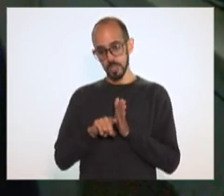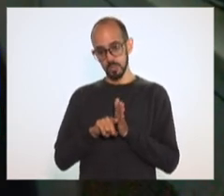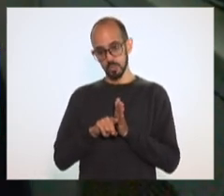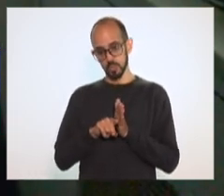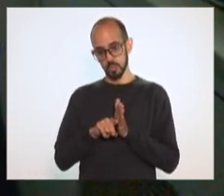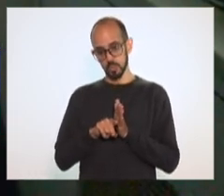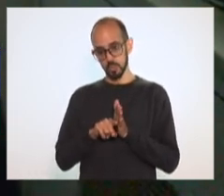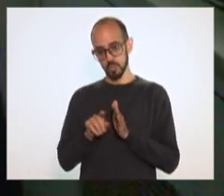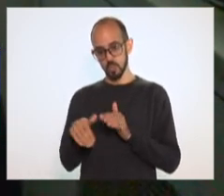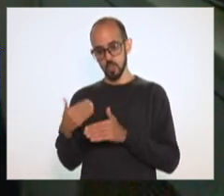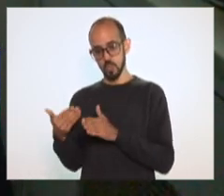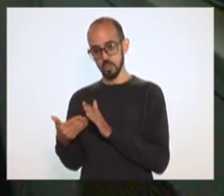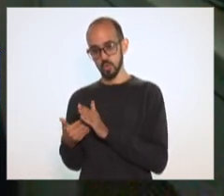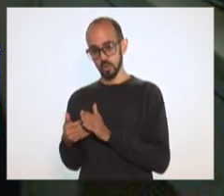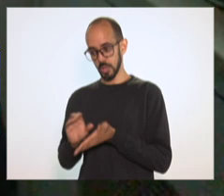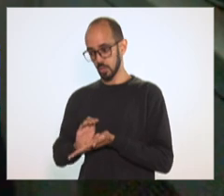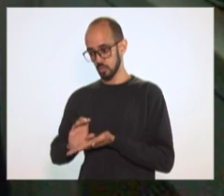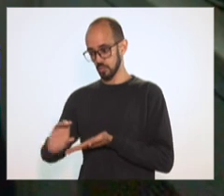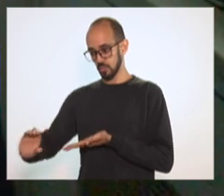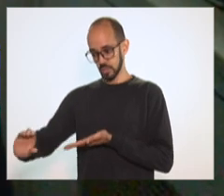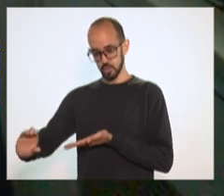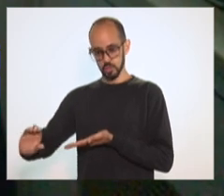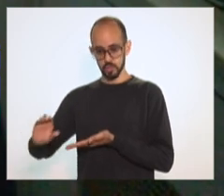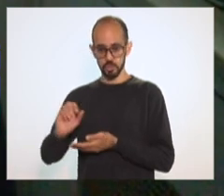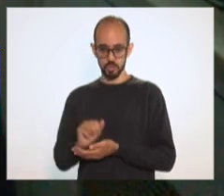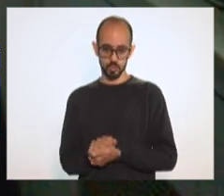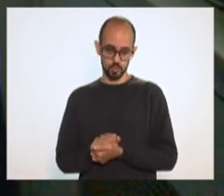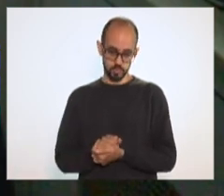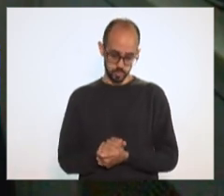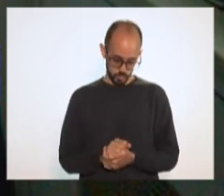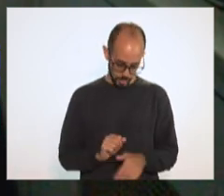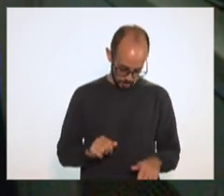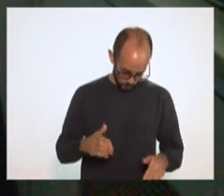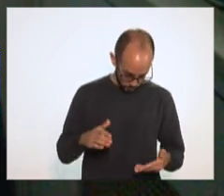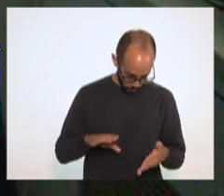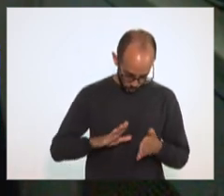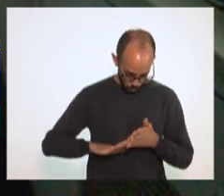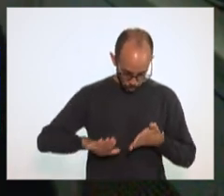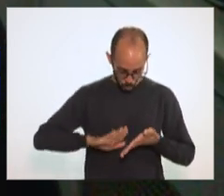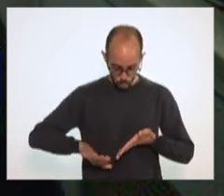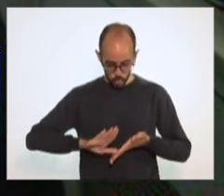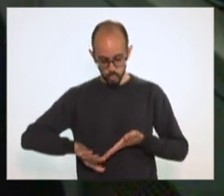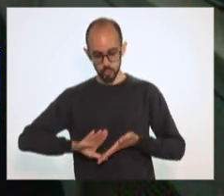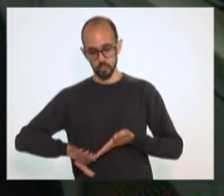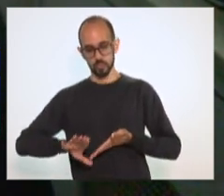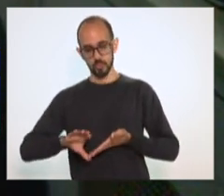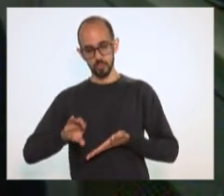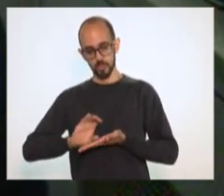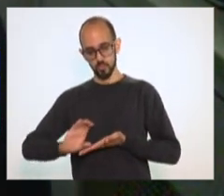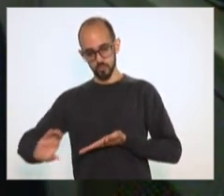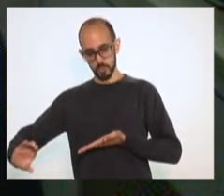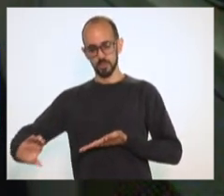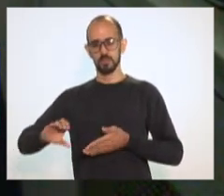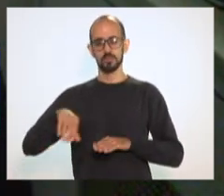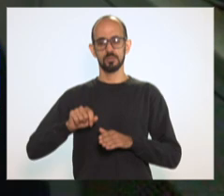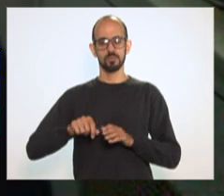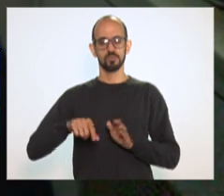total investido inclusive custeio investimento amortização